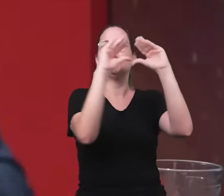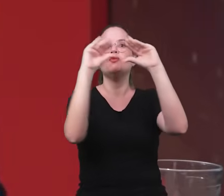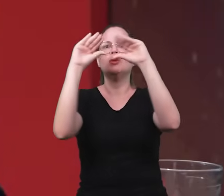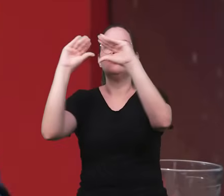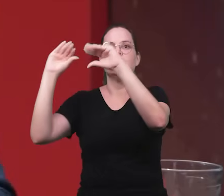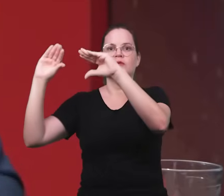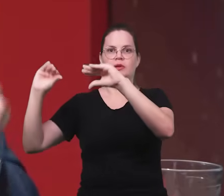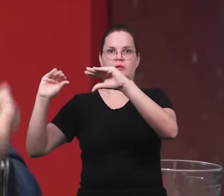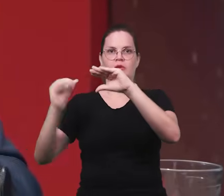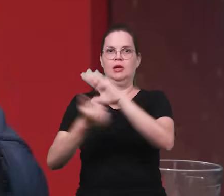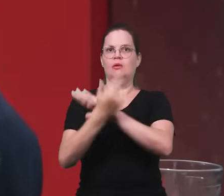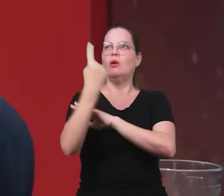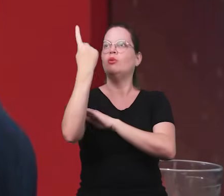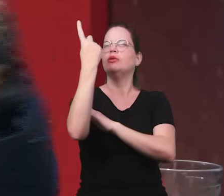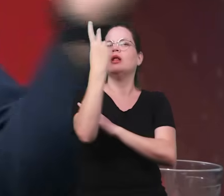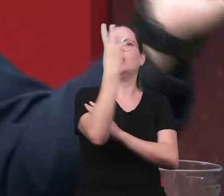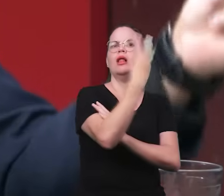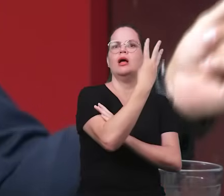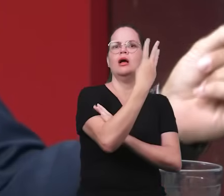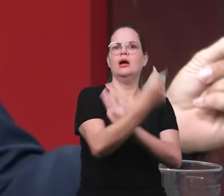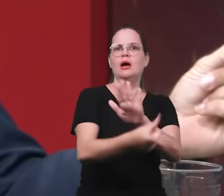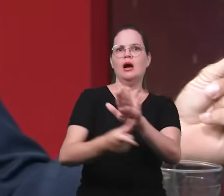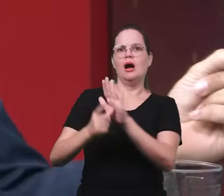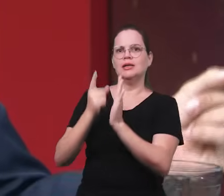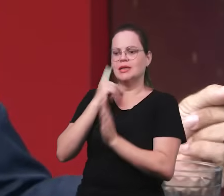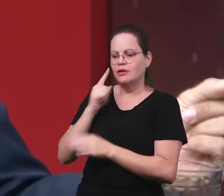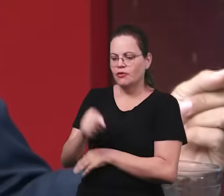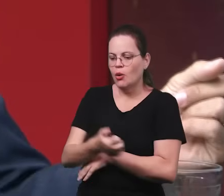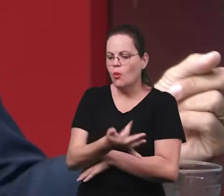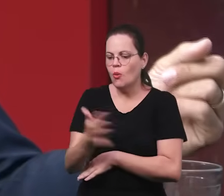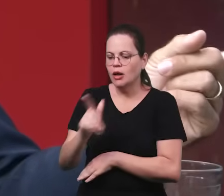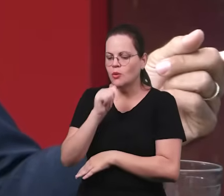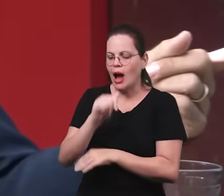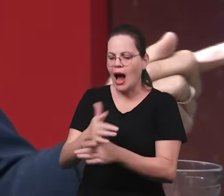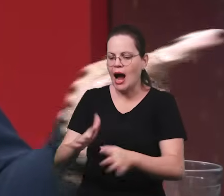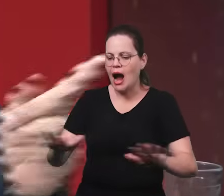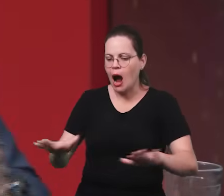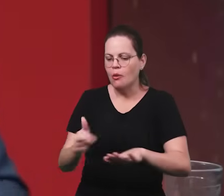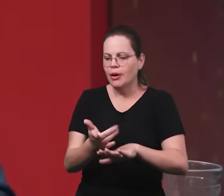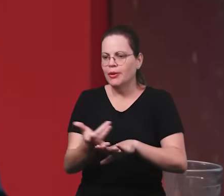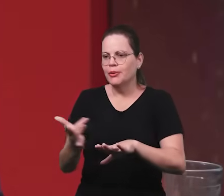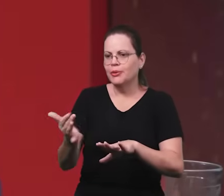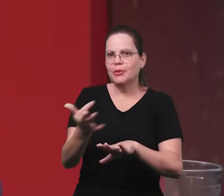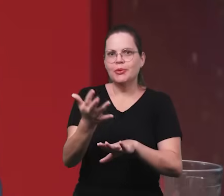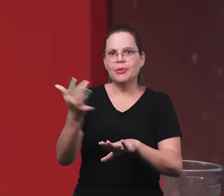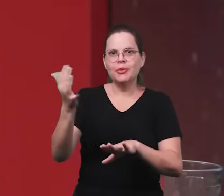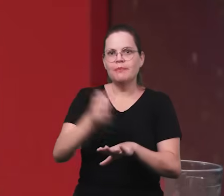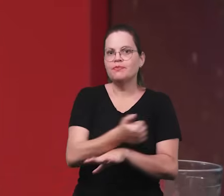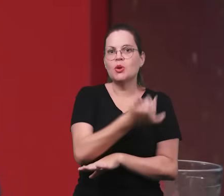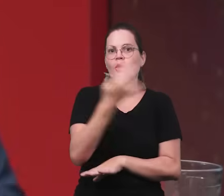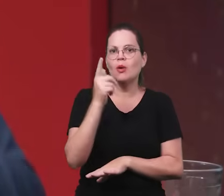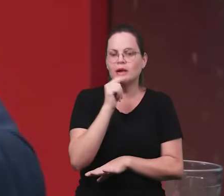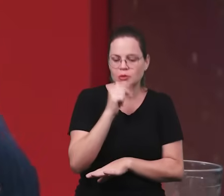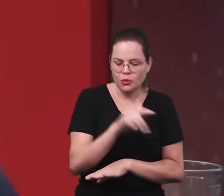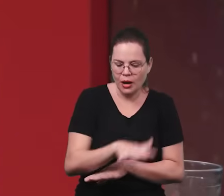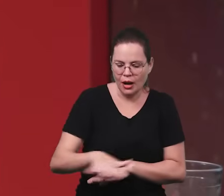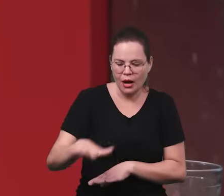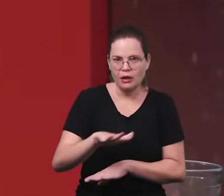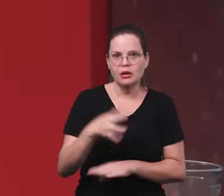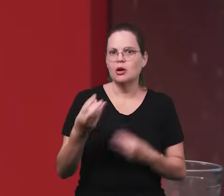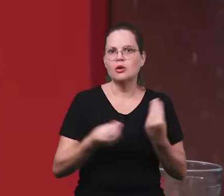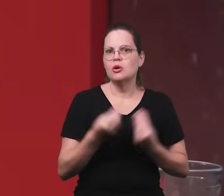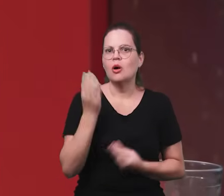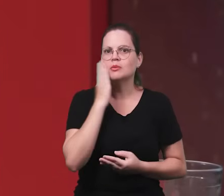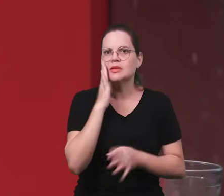você contar hoje a nuvem, você tem que primeiro contar o tanto de água que tem. Então a quantidade de molécula de água que tem. É só o nosso